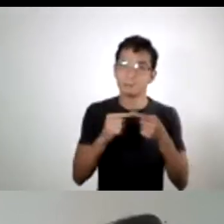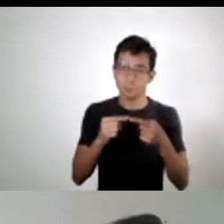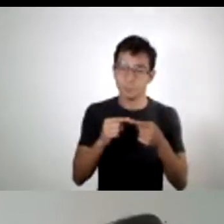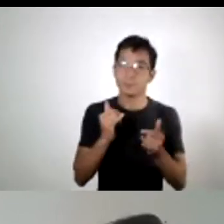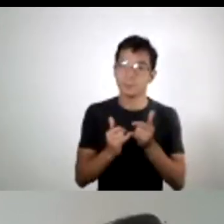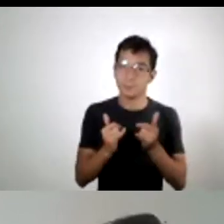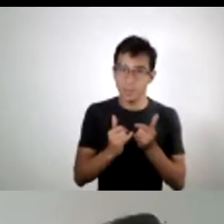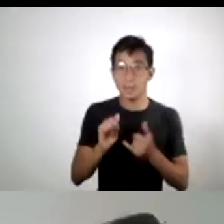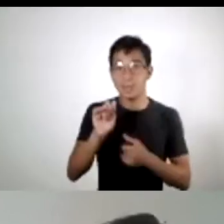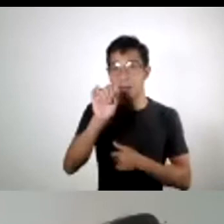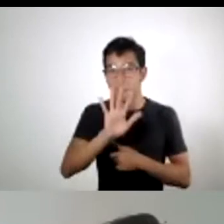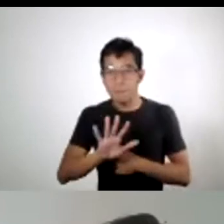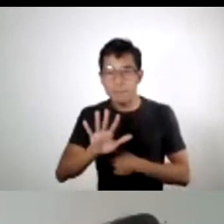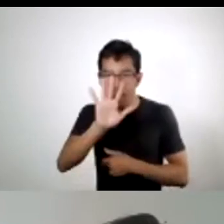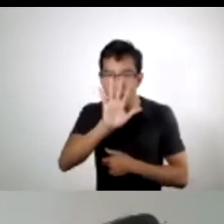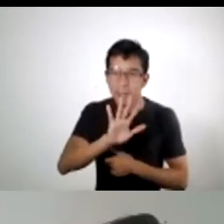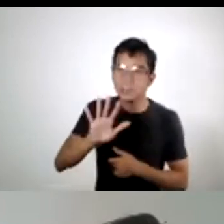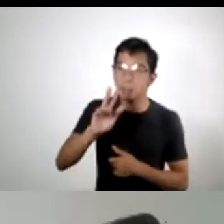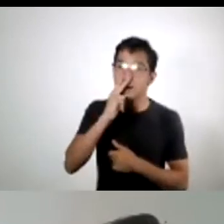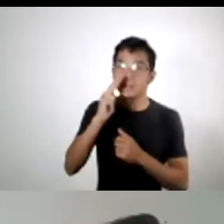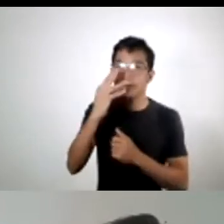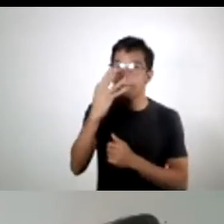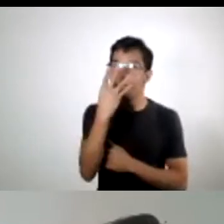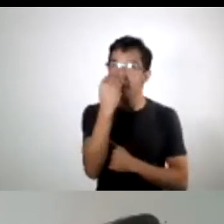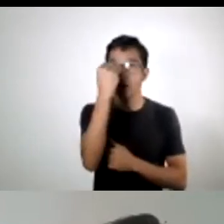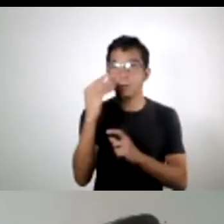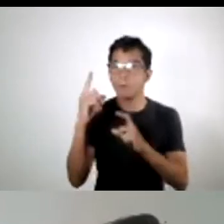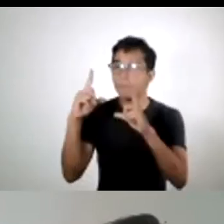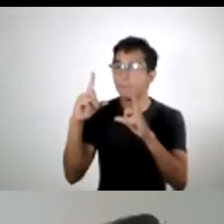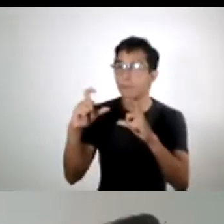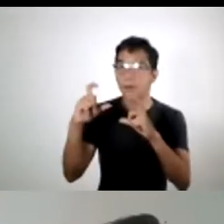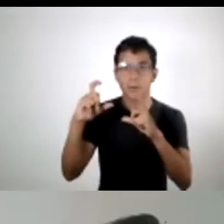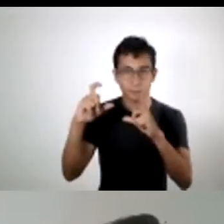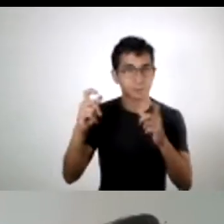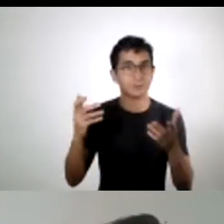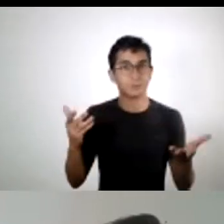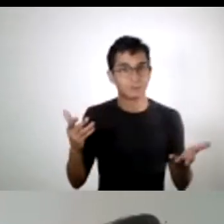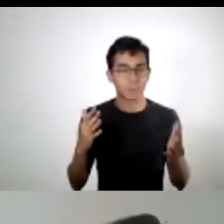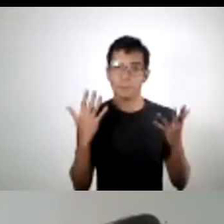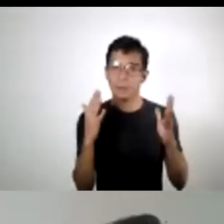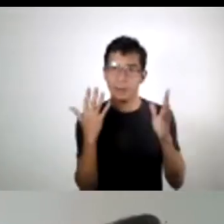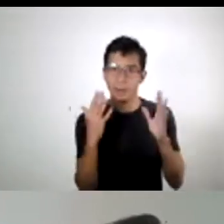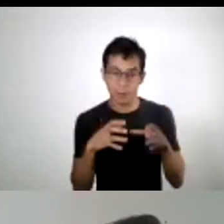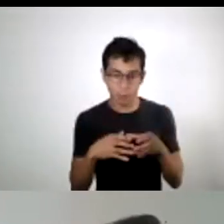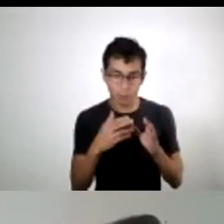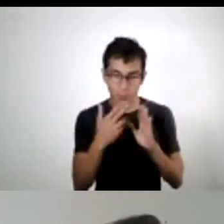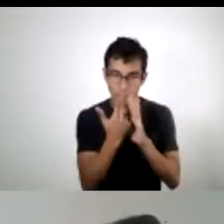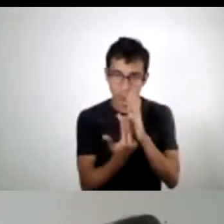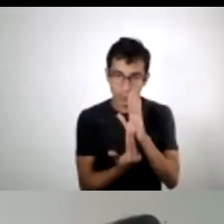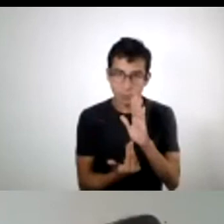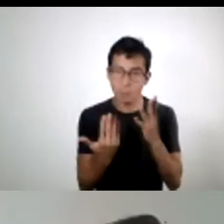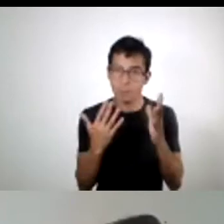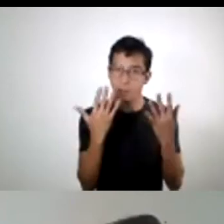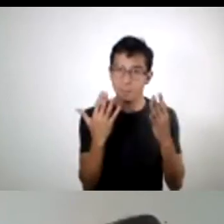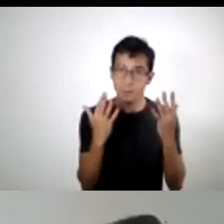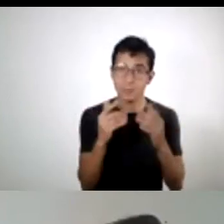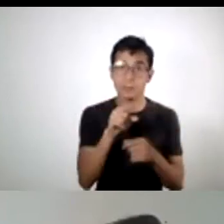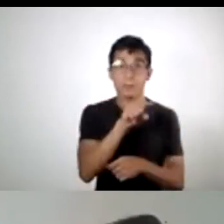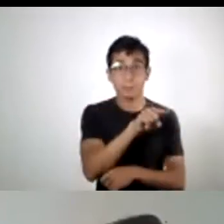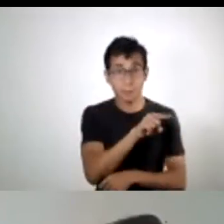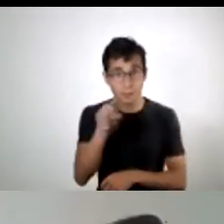que foi uma foto que eu tirei. Então, parabéns aos ilustradores, parabéns para vocês, né,